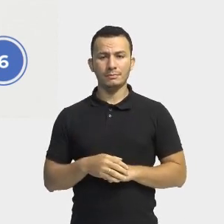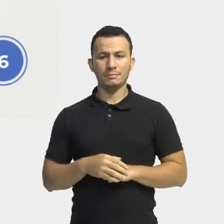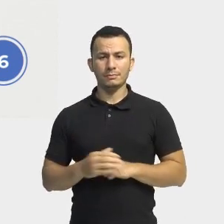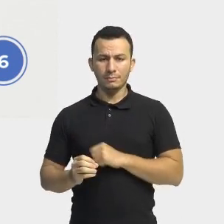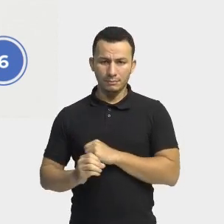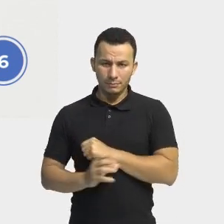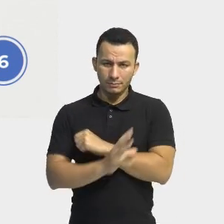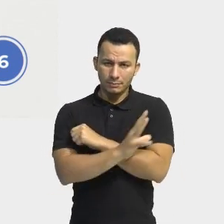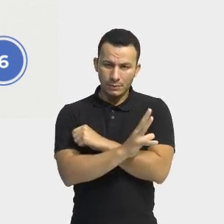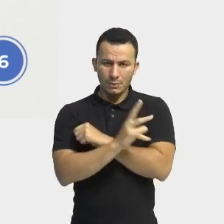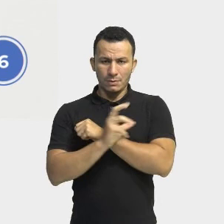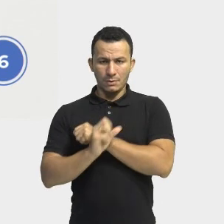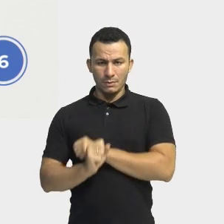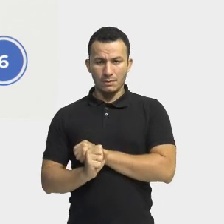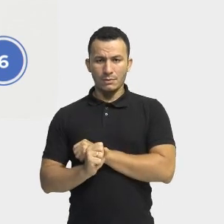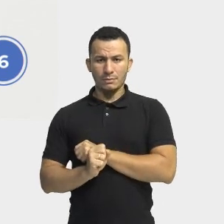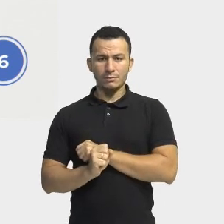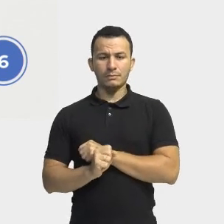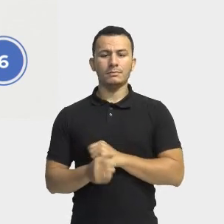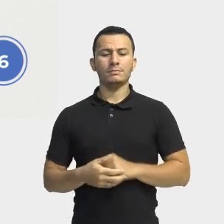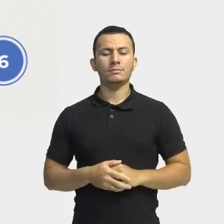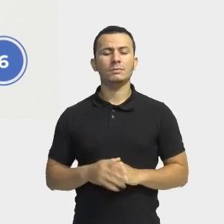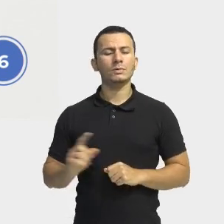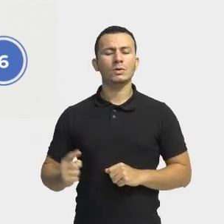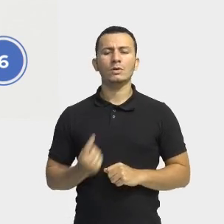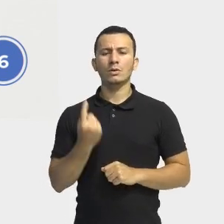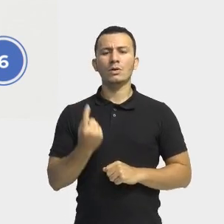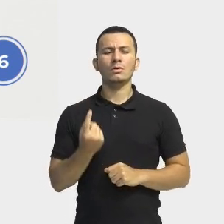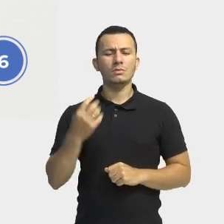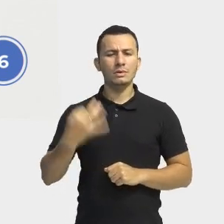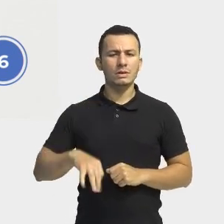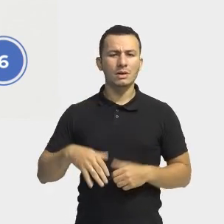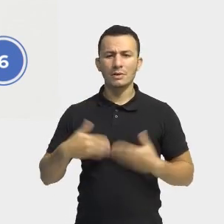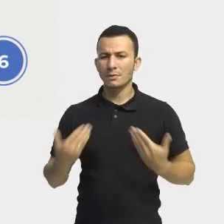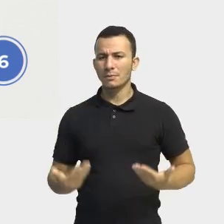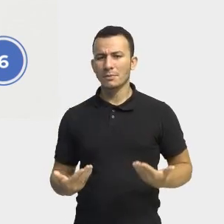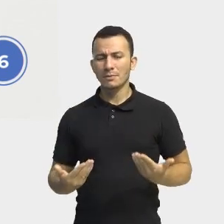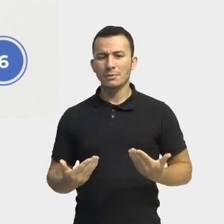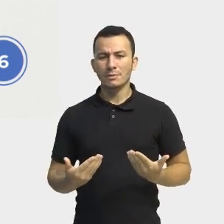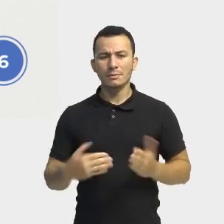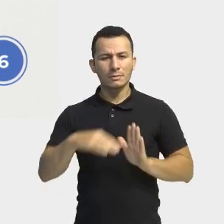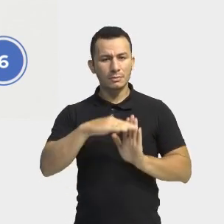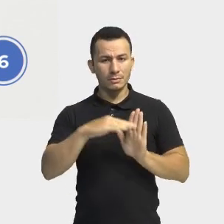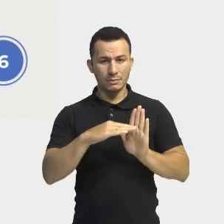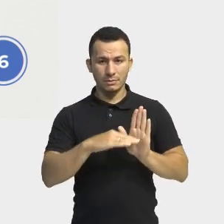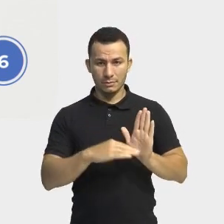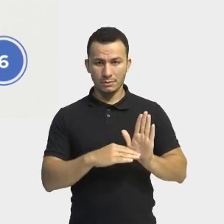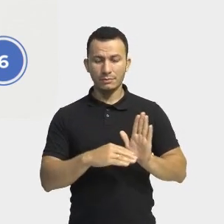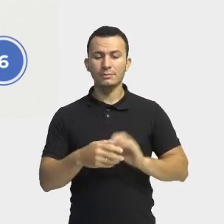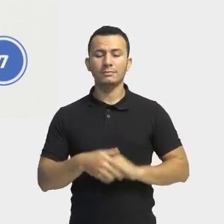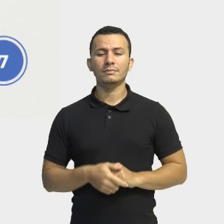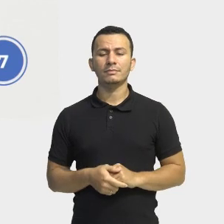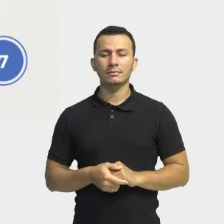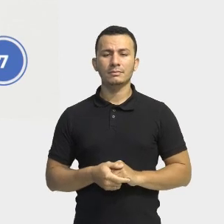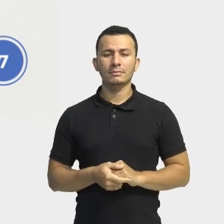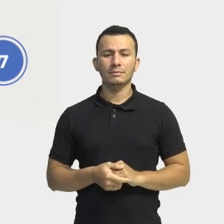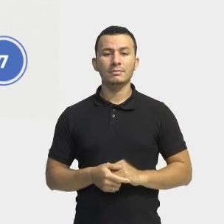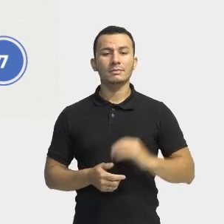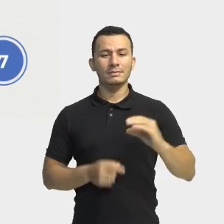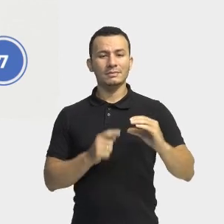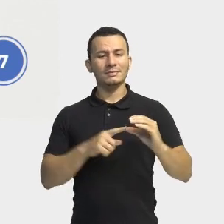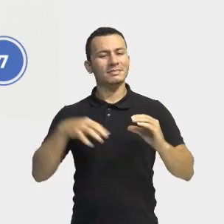E na letra E, o terceiro é endotérmico. Não. Então, qual é a resposta correta da nossa questão? É a